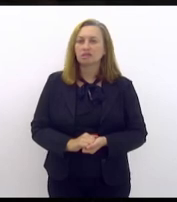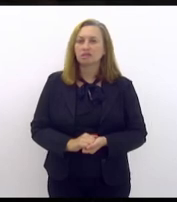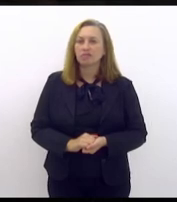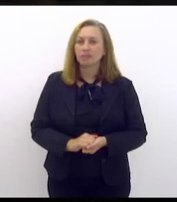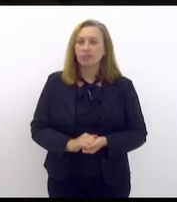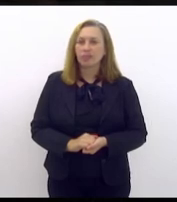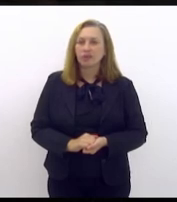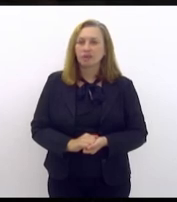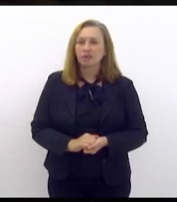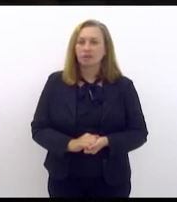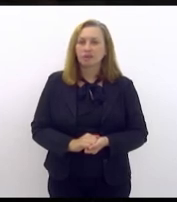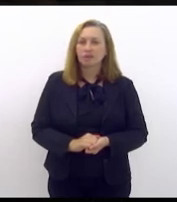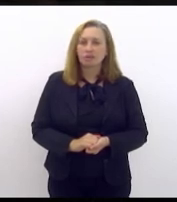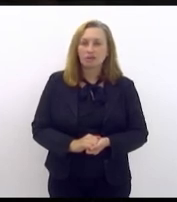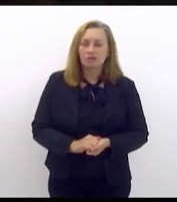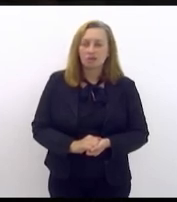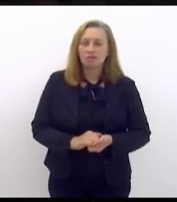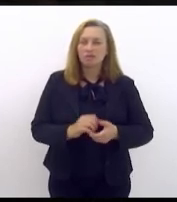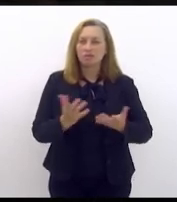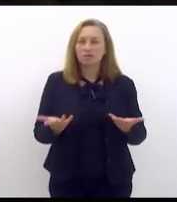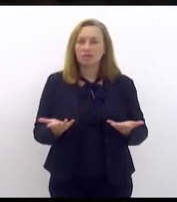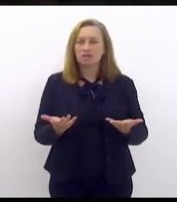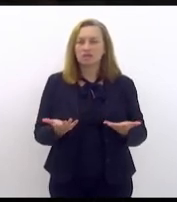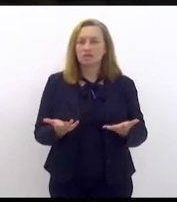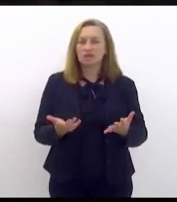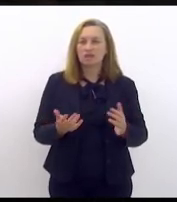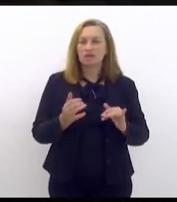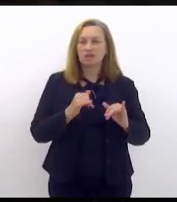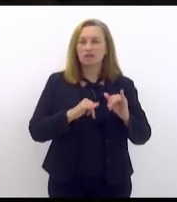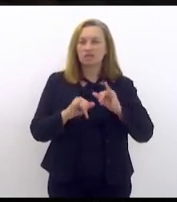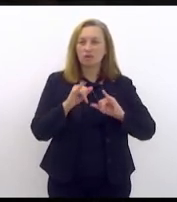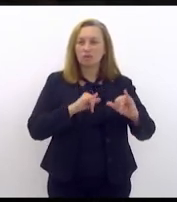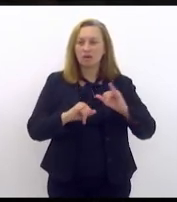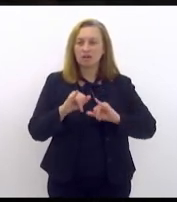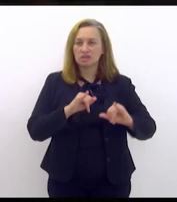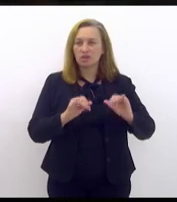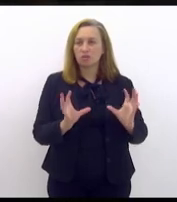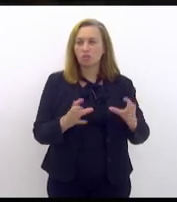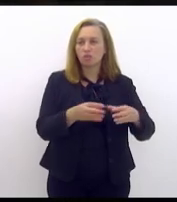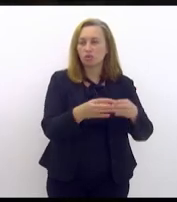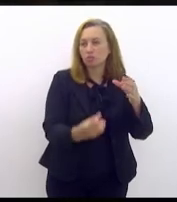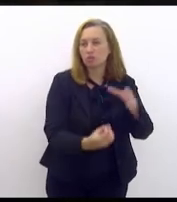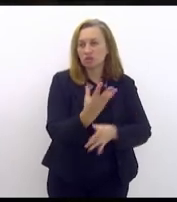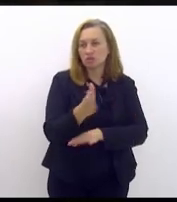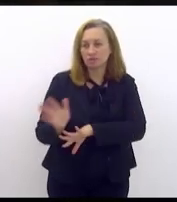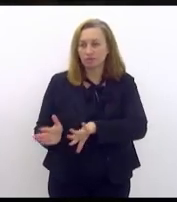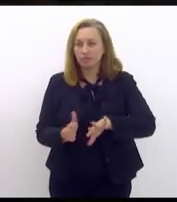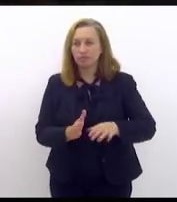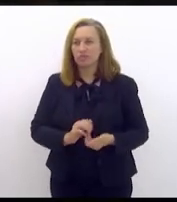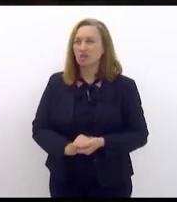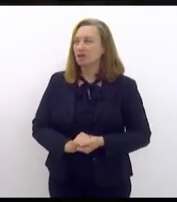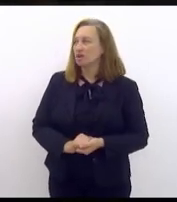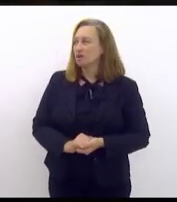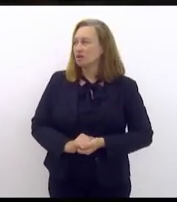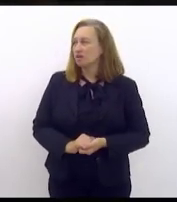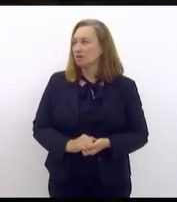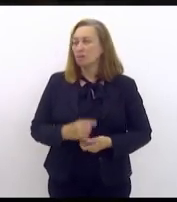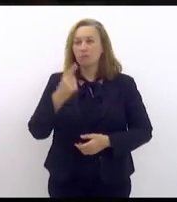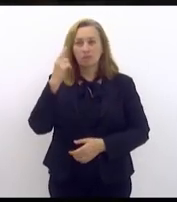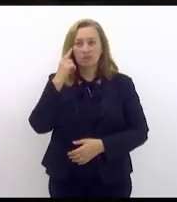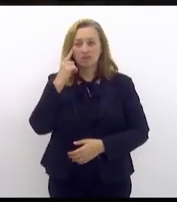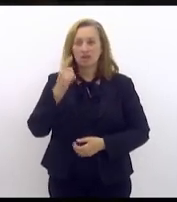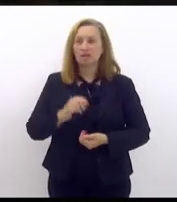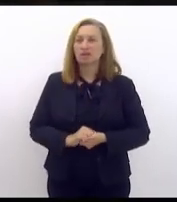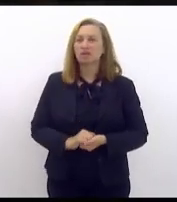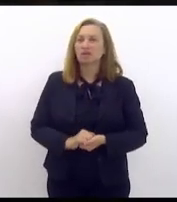dá regalos para a classe produtiva. O que, que adianta, por exemplo, a Hyundai estar